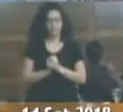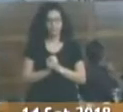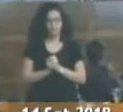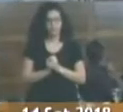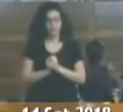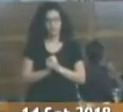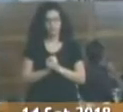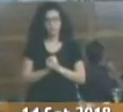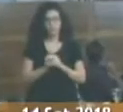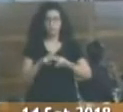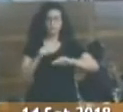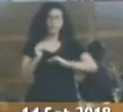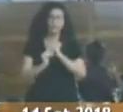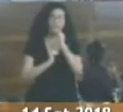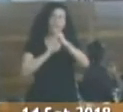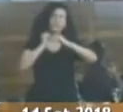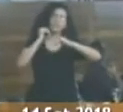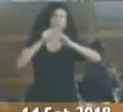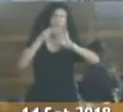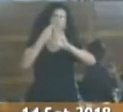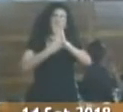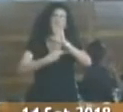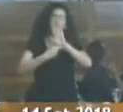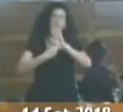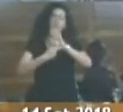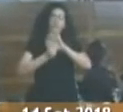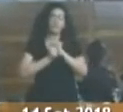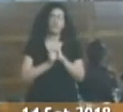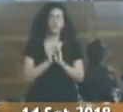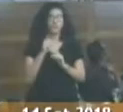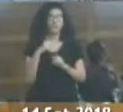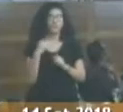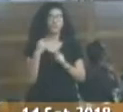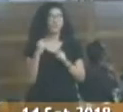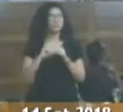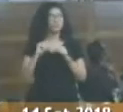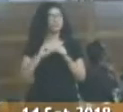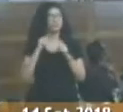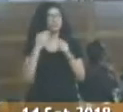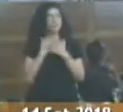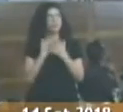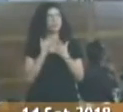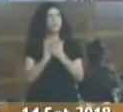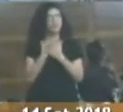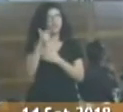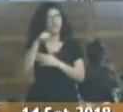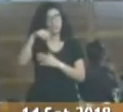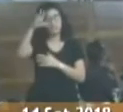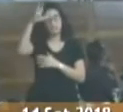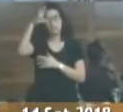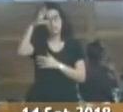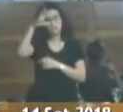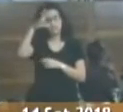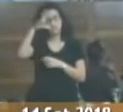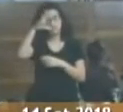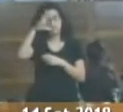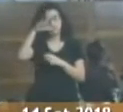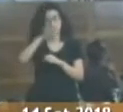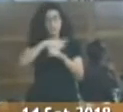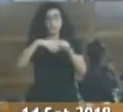Com o desenvolvimento do Projeto Pomar, a gente foi feito um estudo aqui na nossa baía, tá? E foi